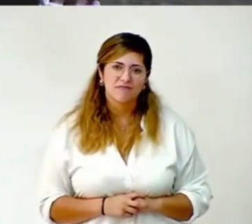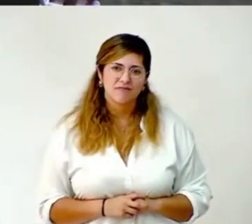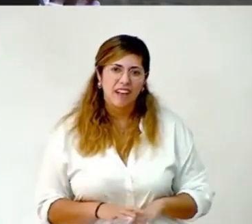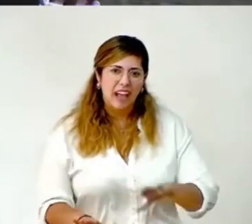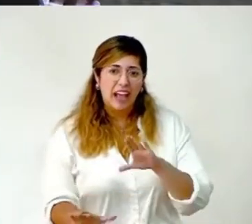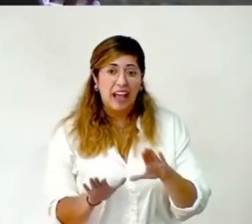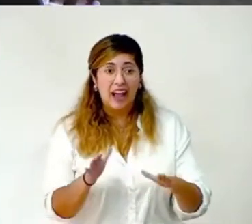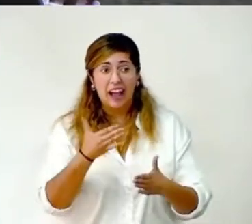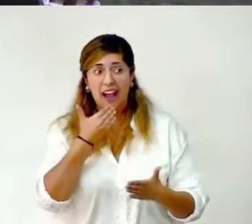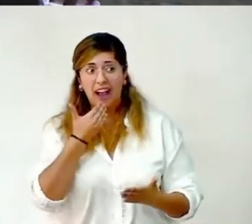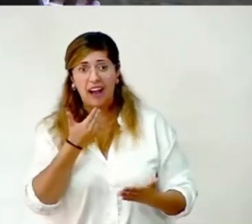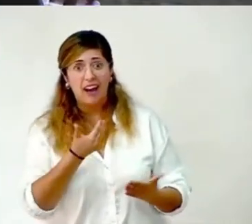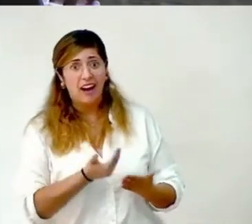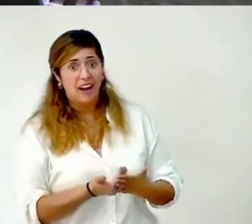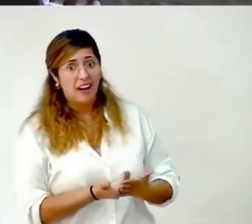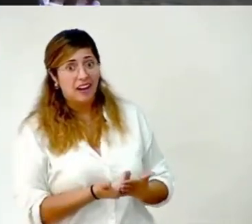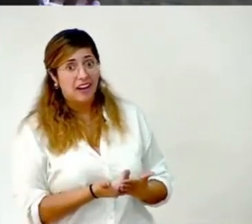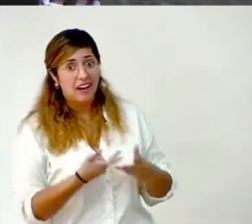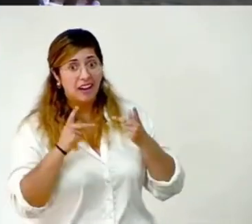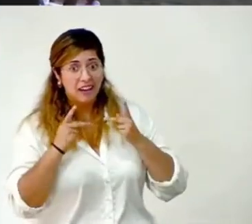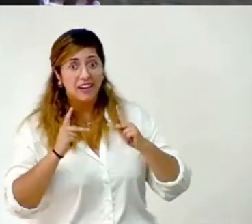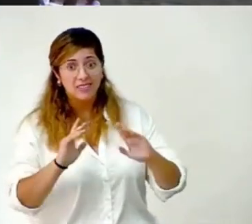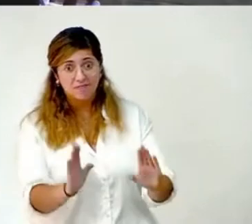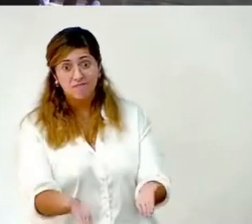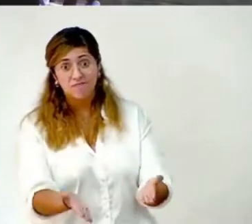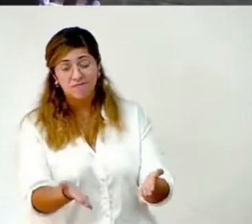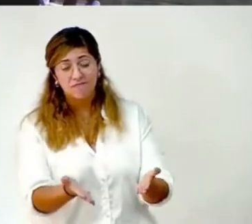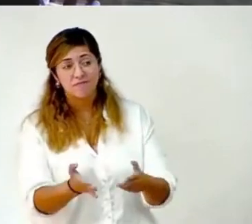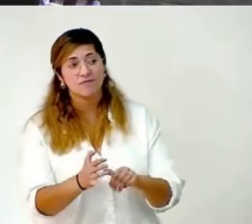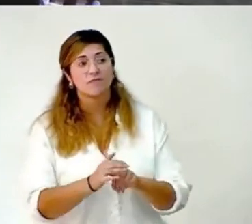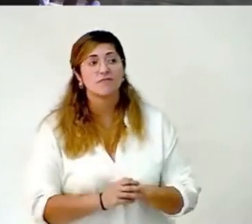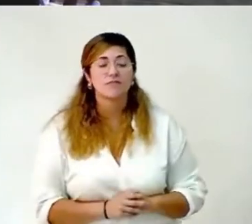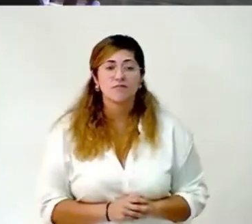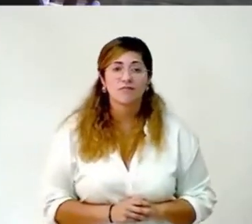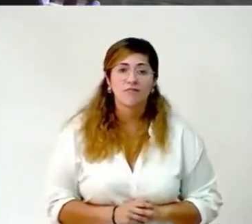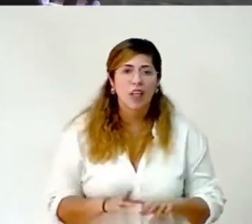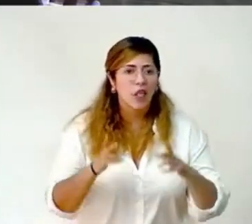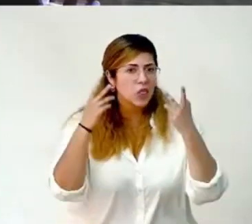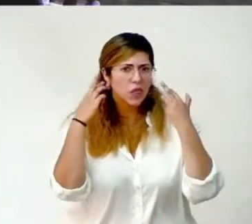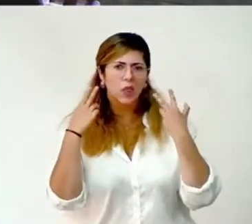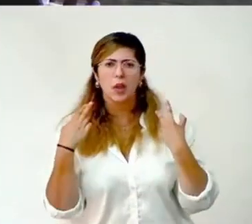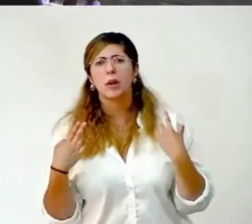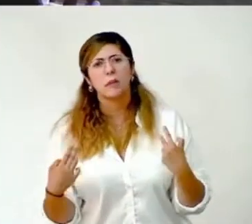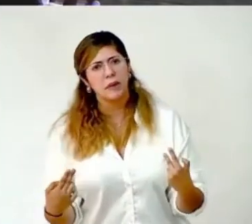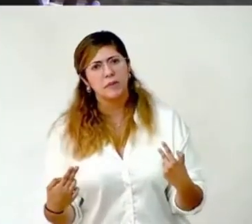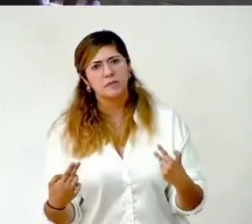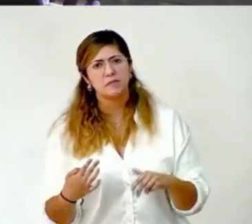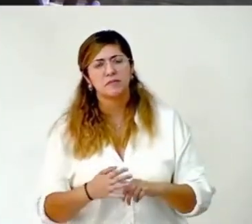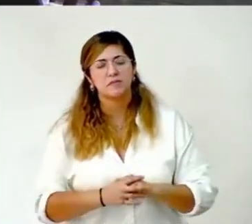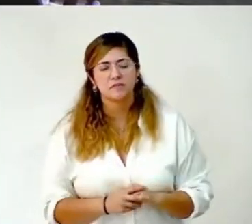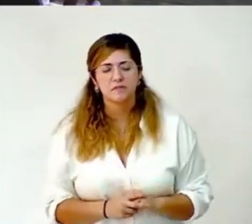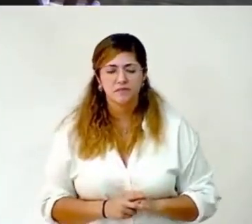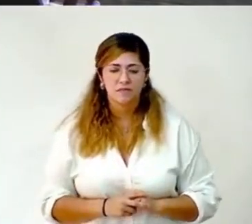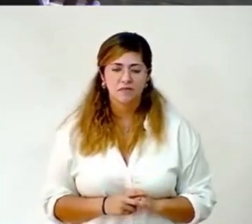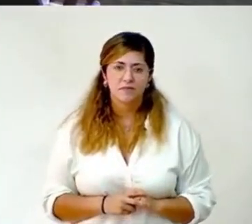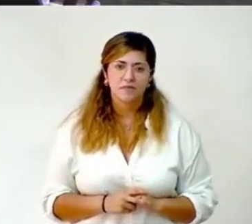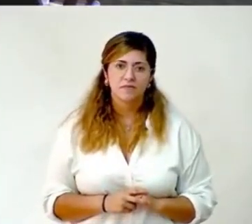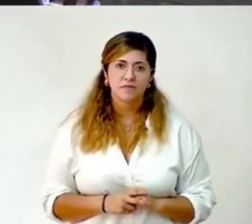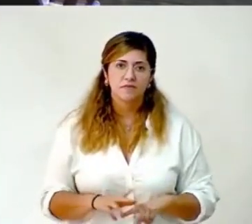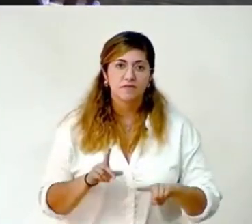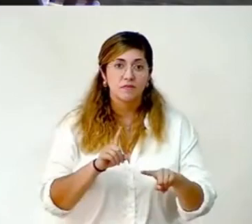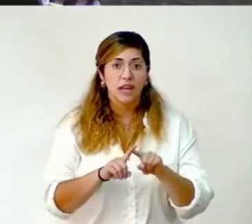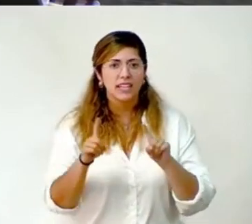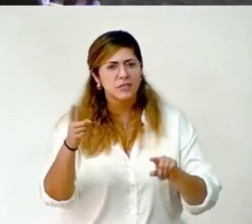impressionados, escandalizados com uma mensagem dessa. Essa é a tendência natural. Mas